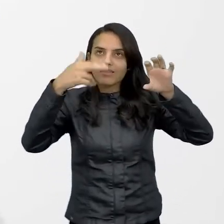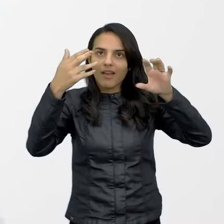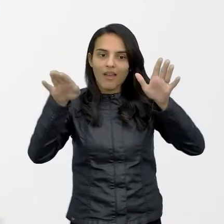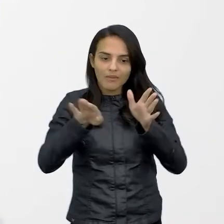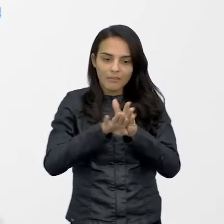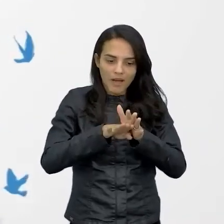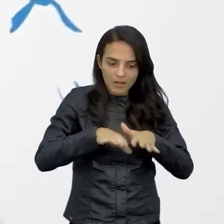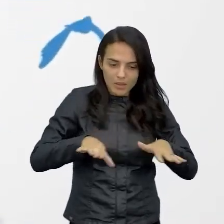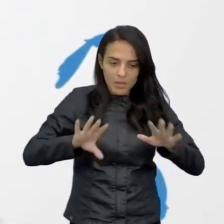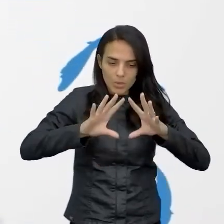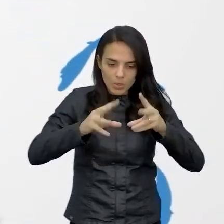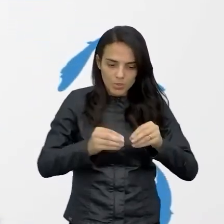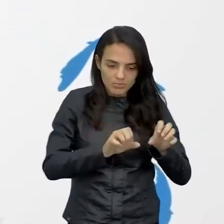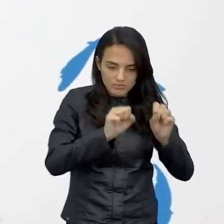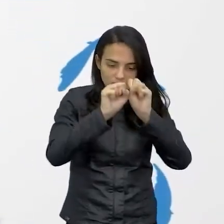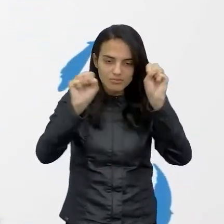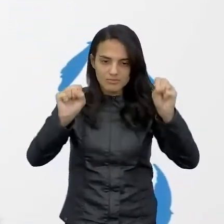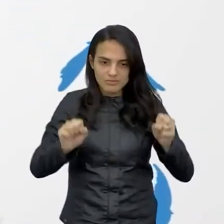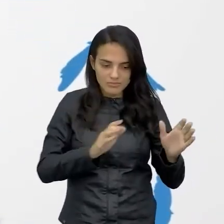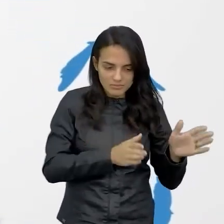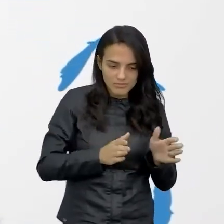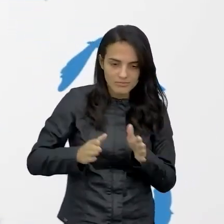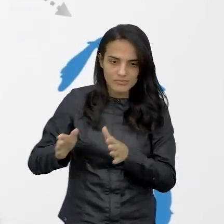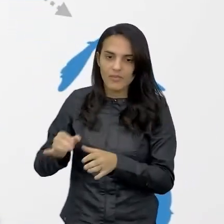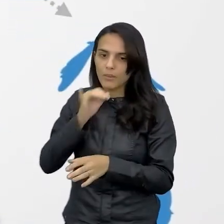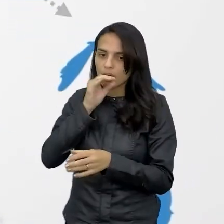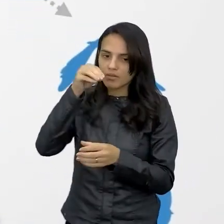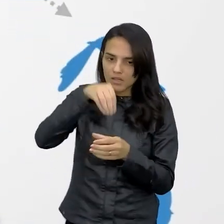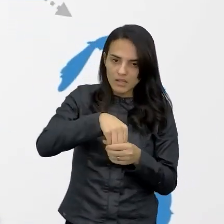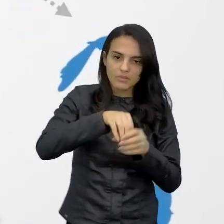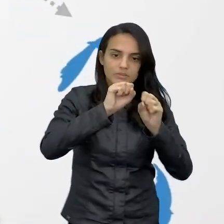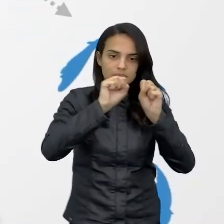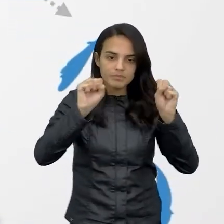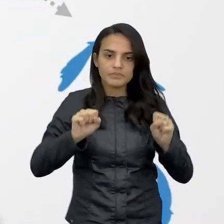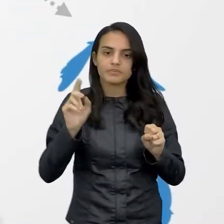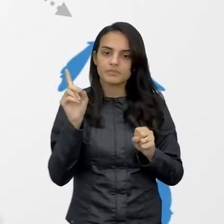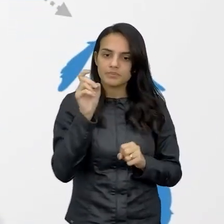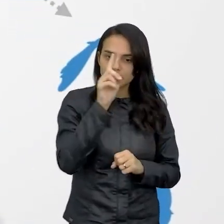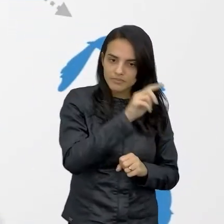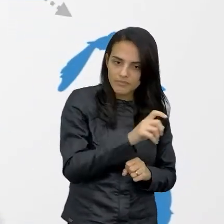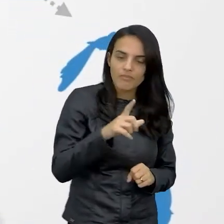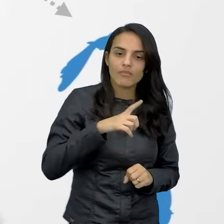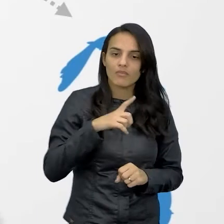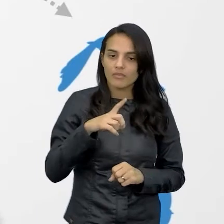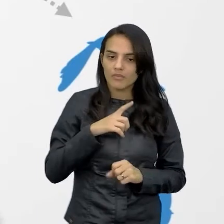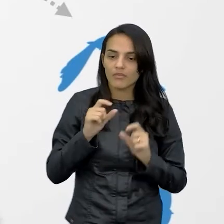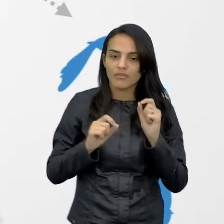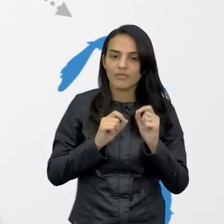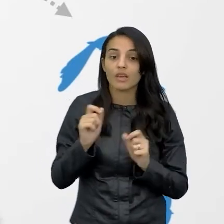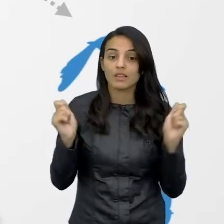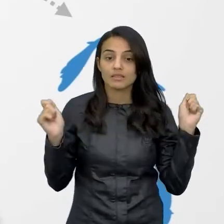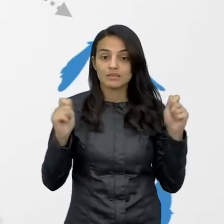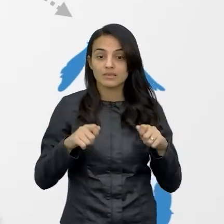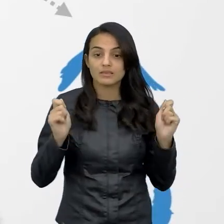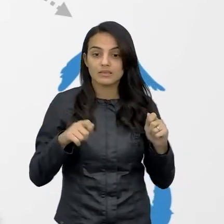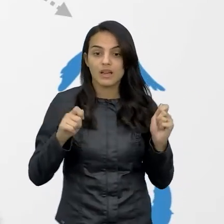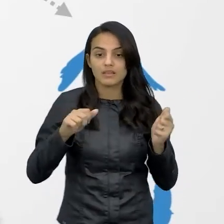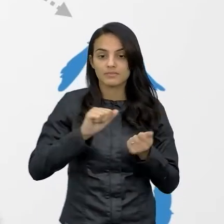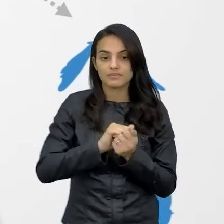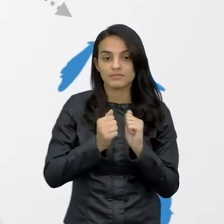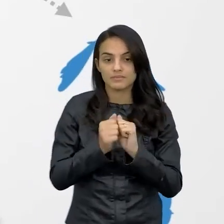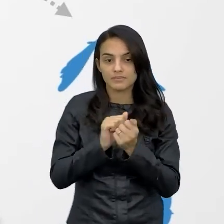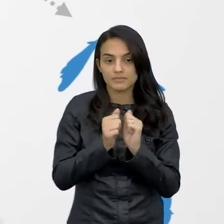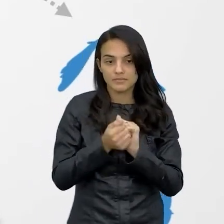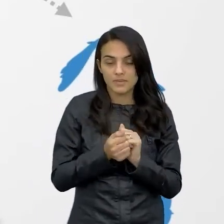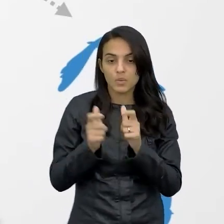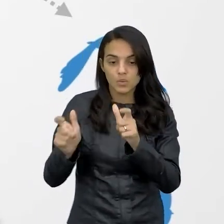sistema. Elementos dentro de sistemas complexos adquirem um grau de autonomia através da sua capacidade de adaptação aos